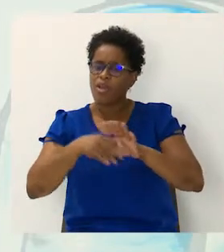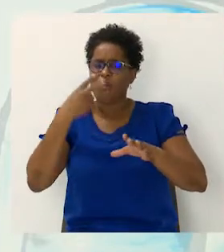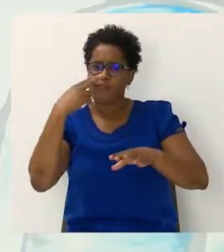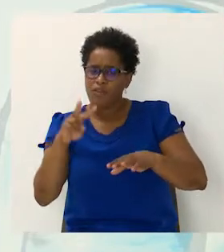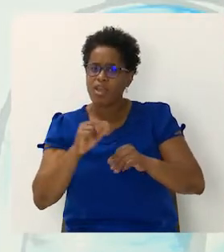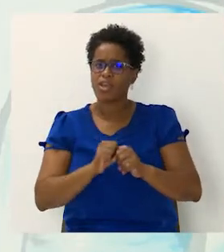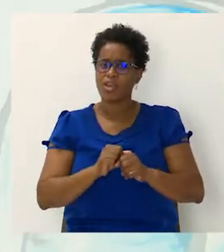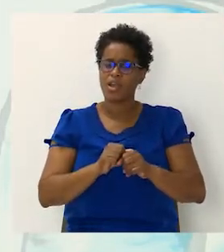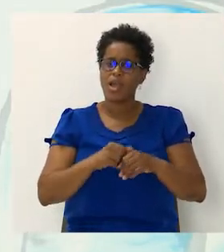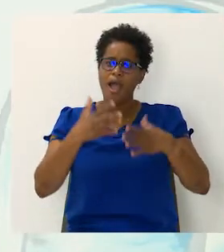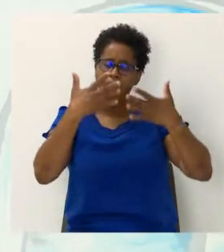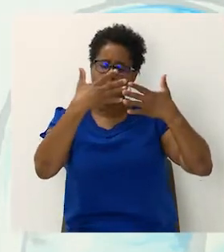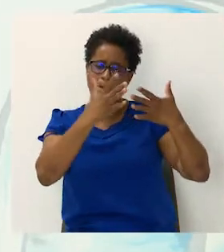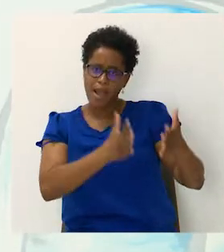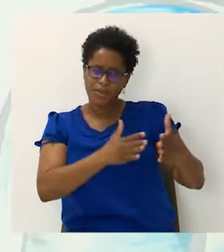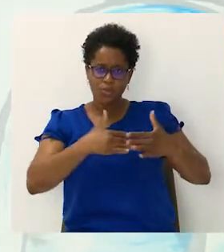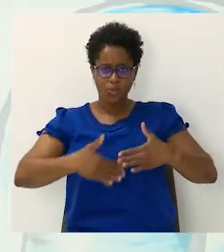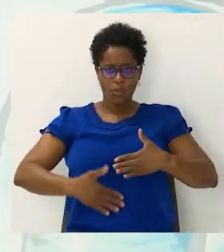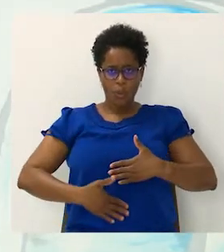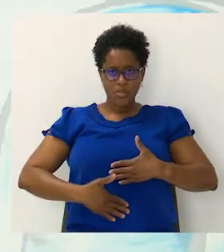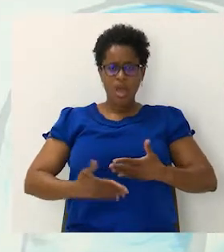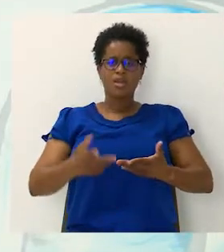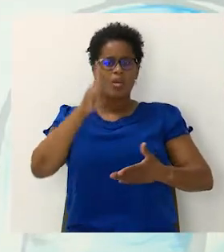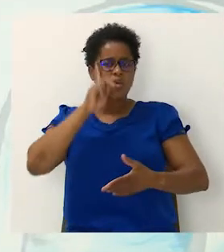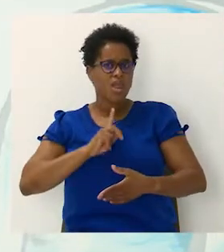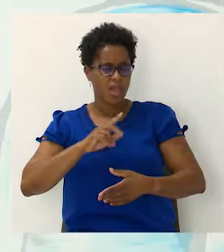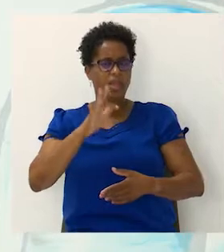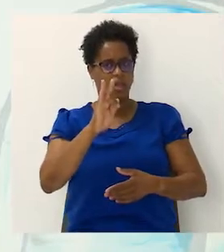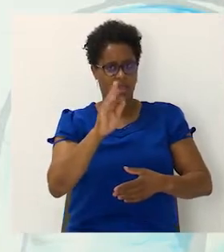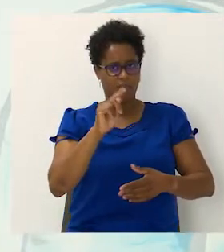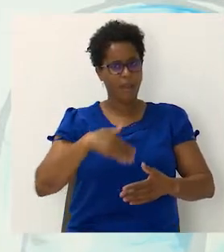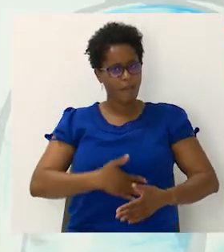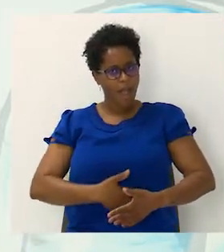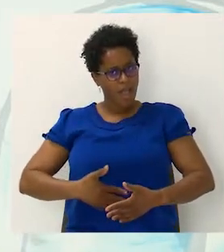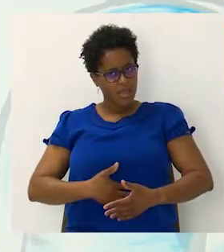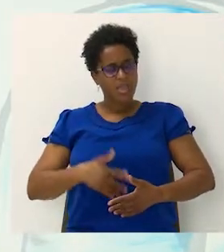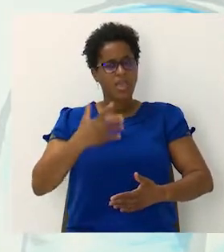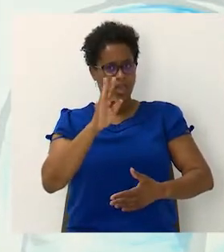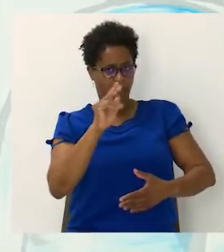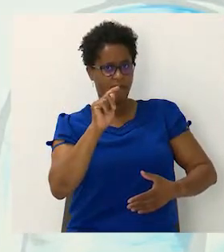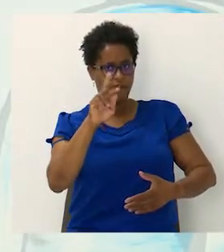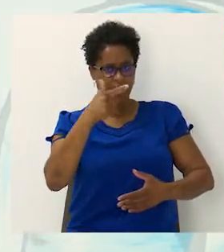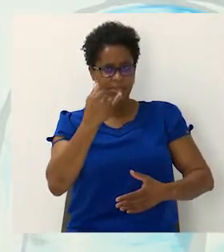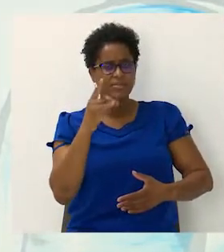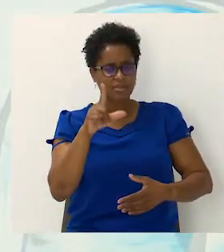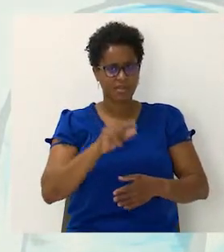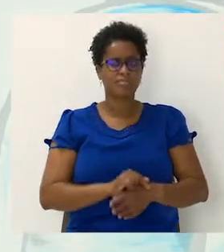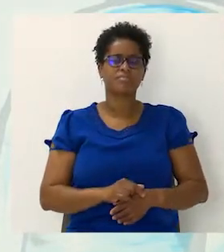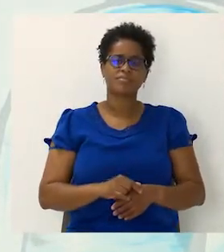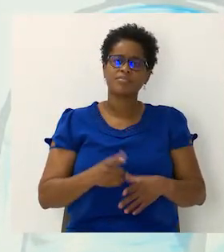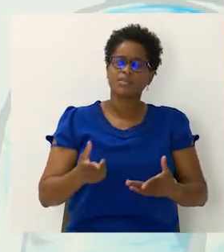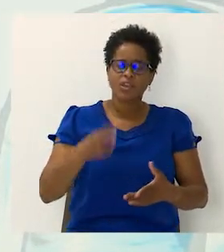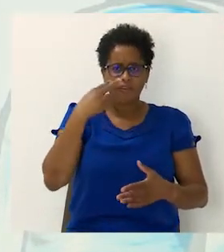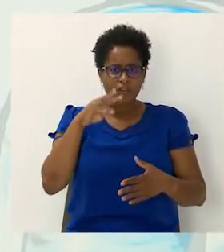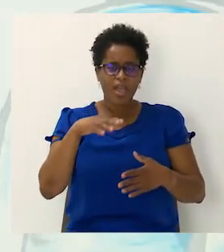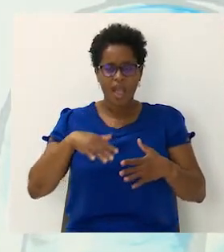abdômen da mulher. Não é fértil. São ressaltados. Vamos ver, as pernas